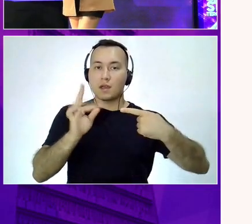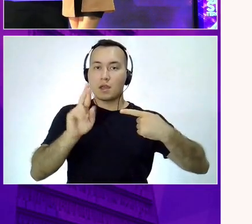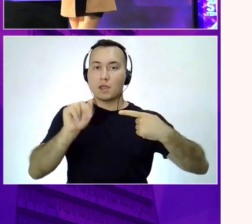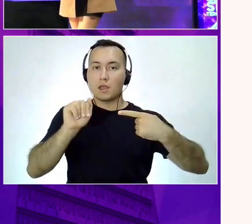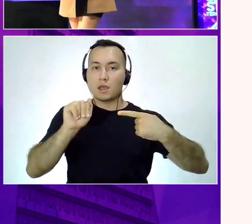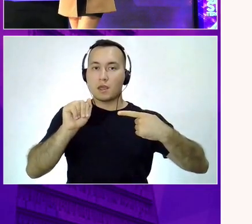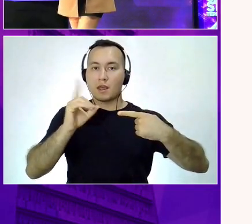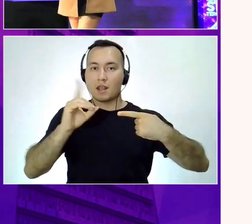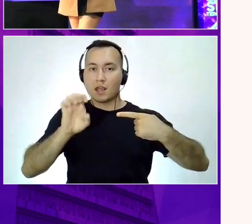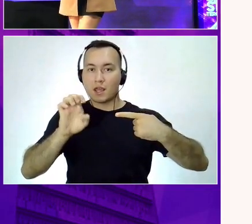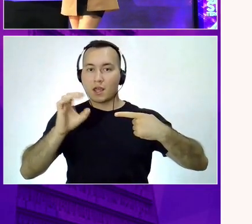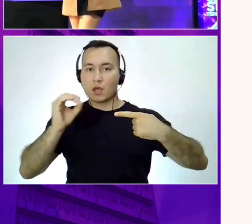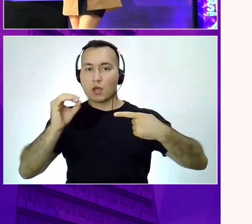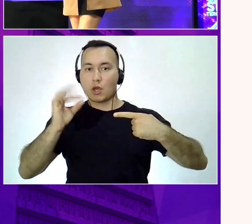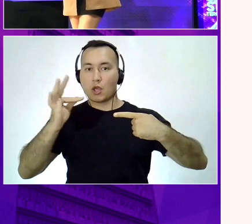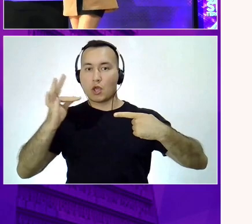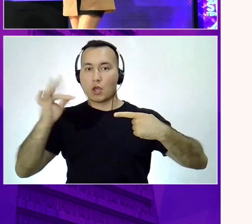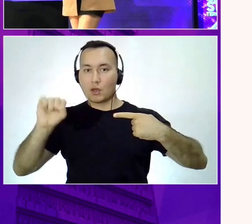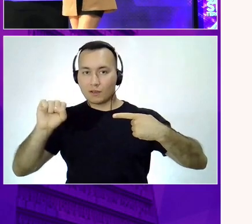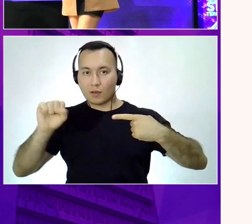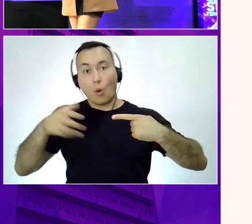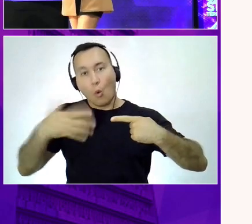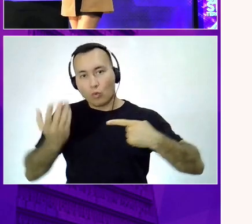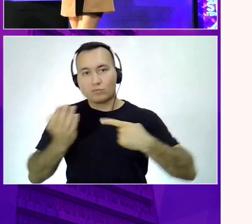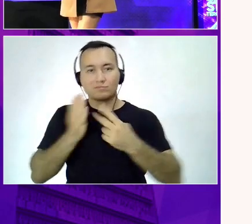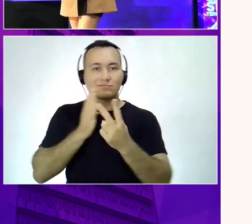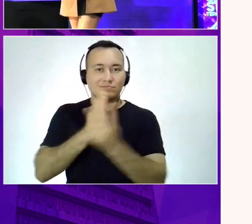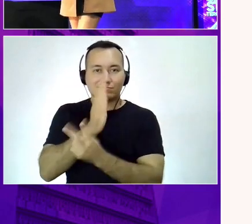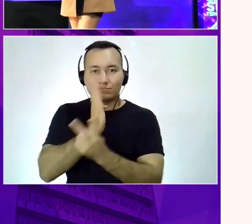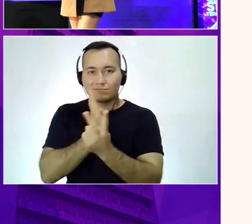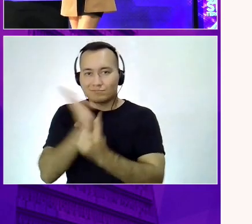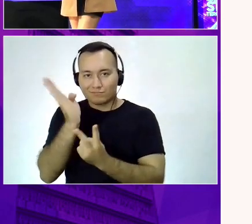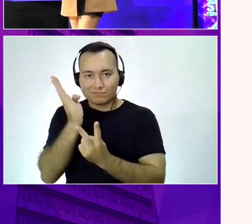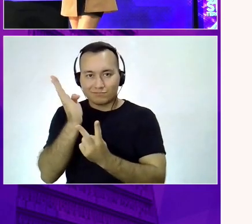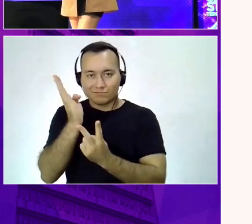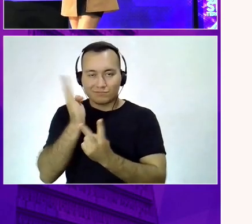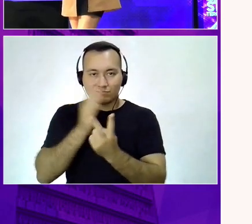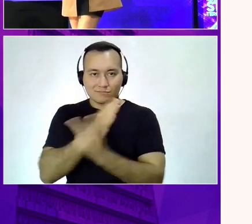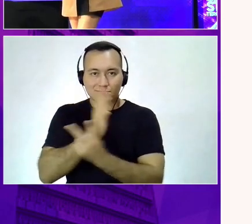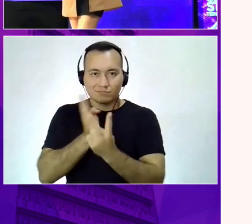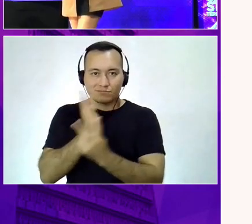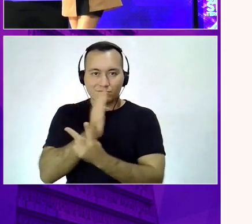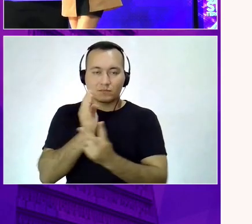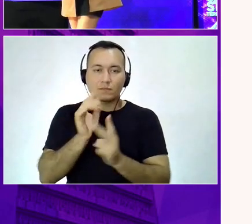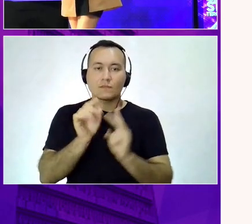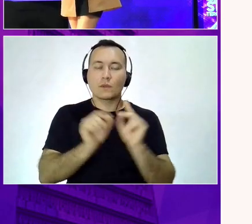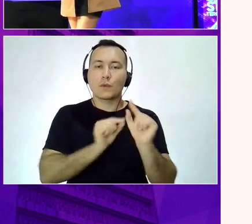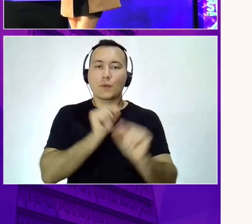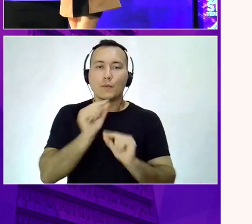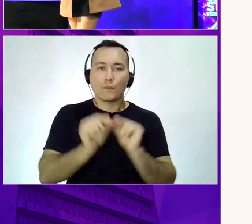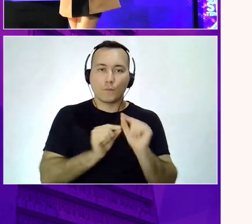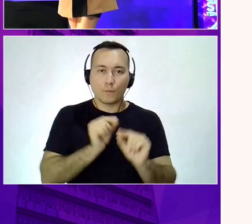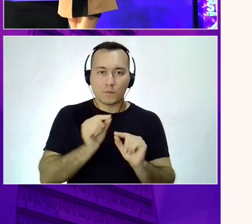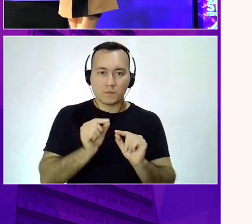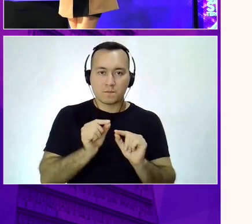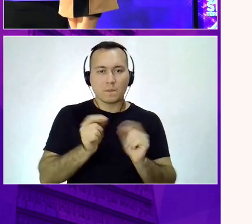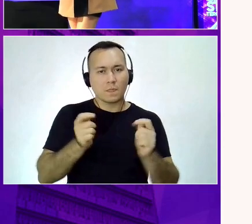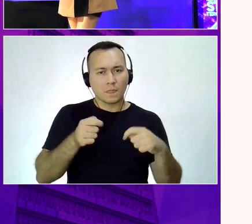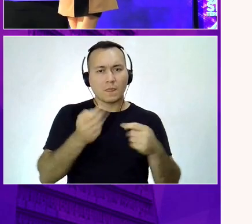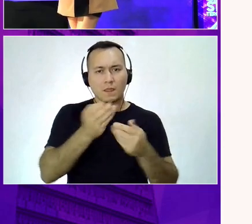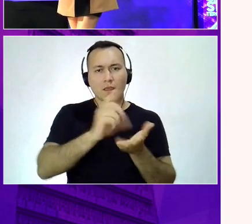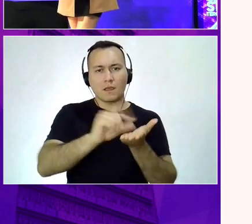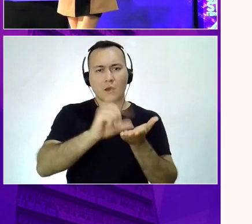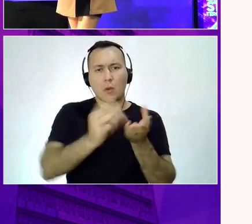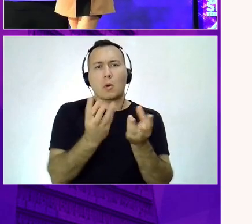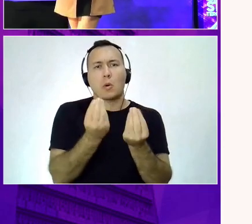já na internet. Eu quis trazer esses pontos no começo para que vocês possam ter uma ideia de por onde começar. Como